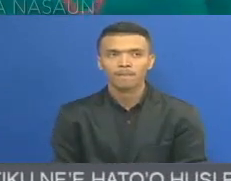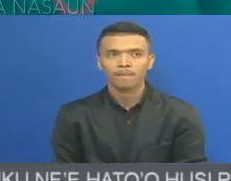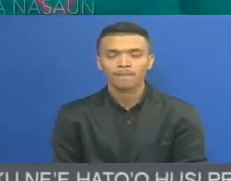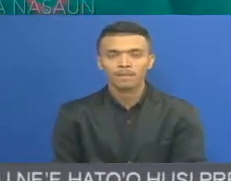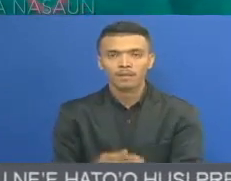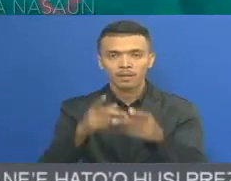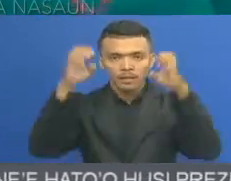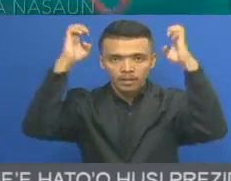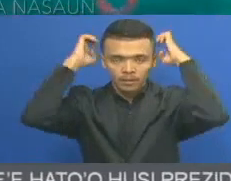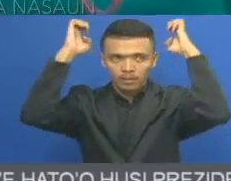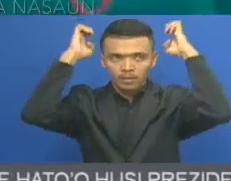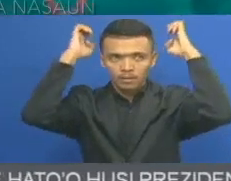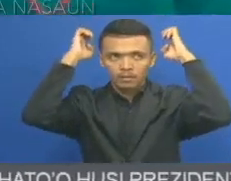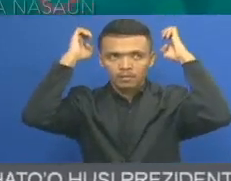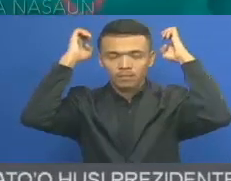Setor edukasaun.